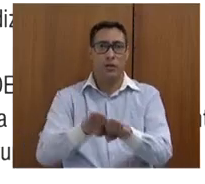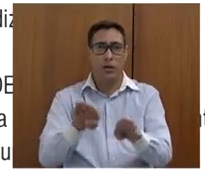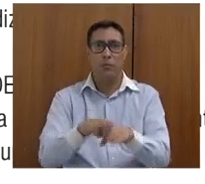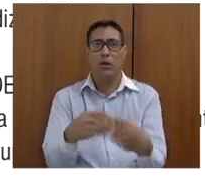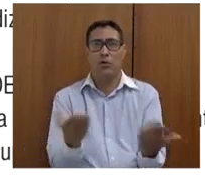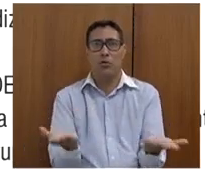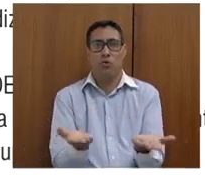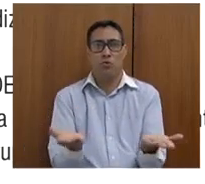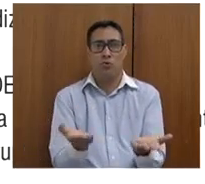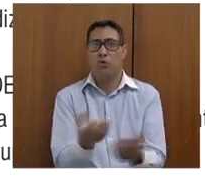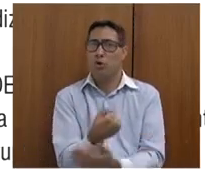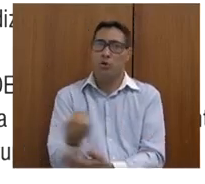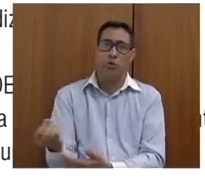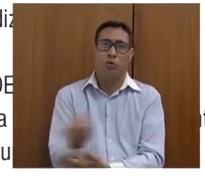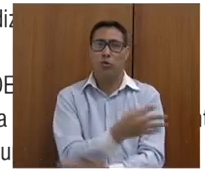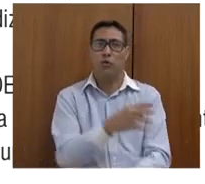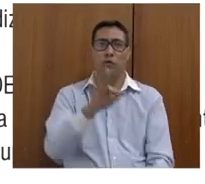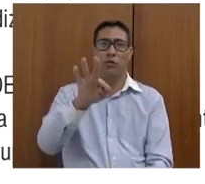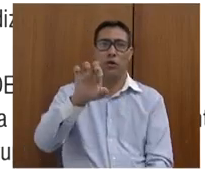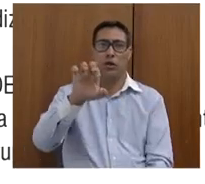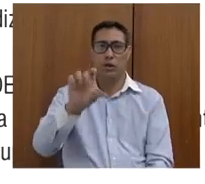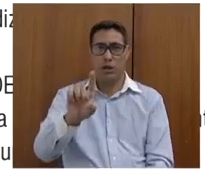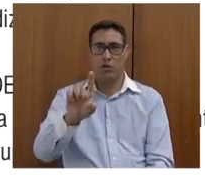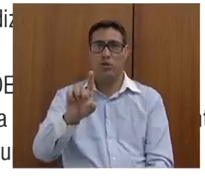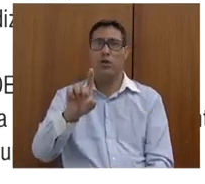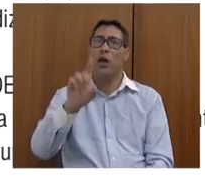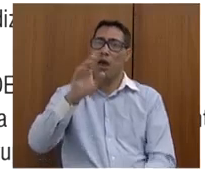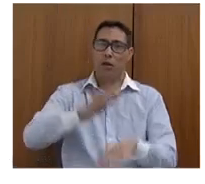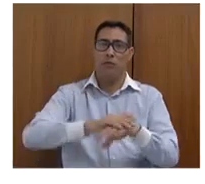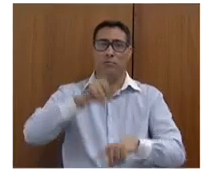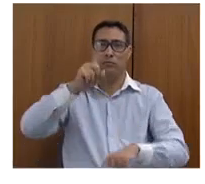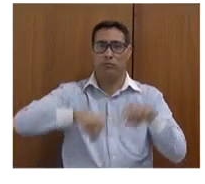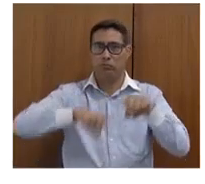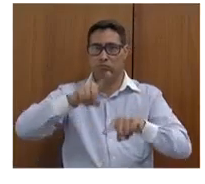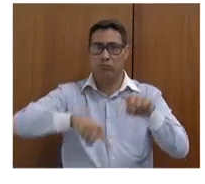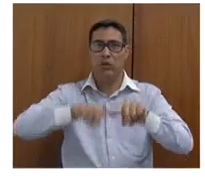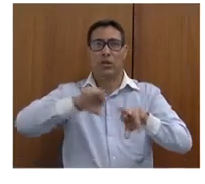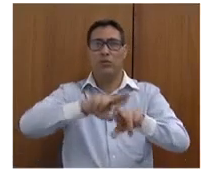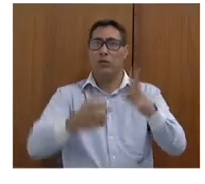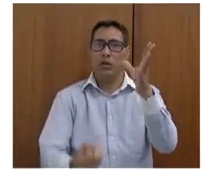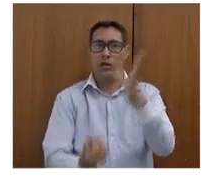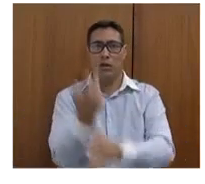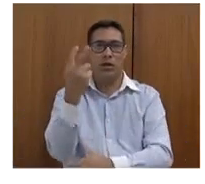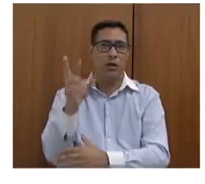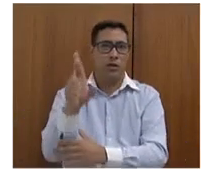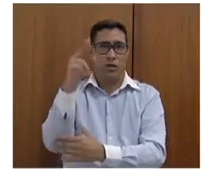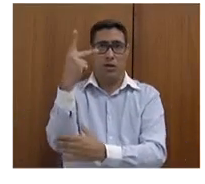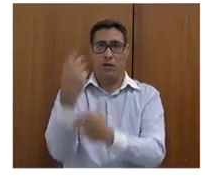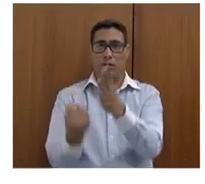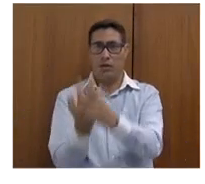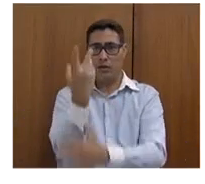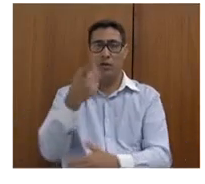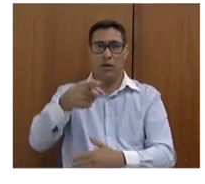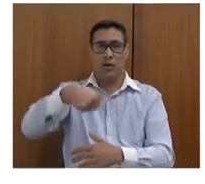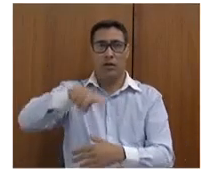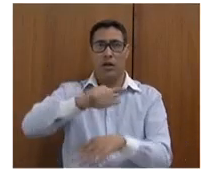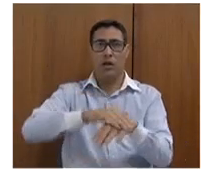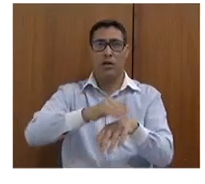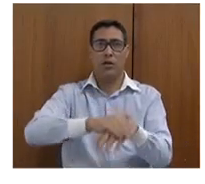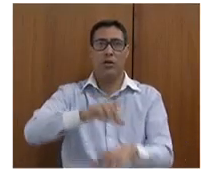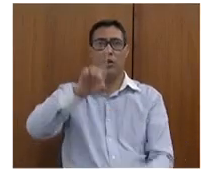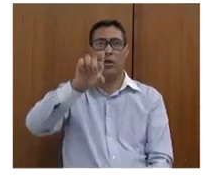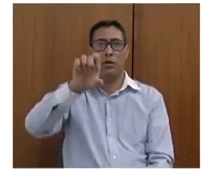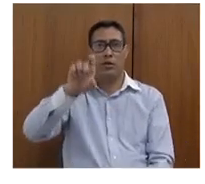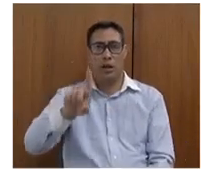hoje o novo Dead uma ferramenta construída por servidores dessa rede porque o Dead foi intoxado